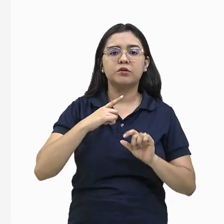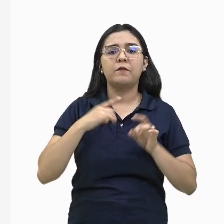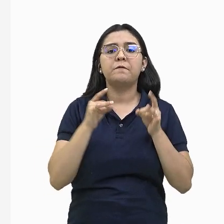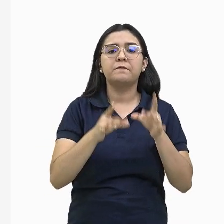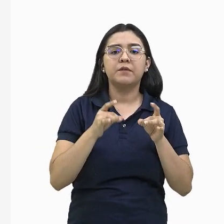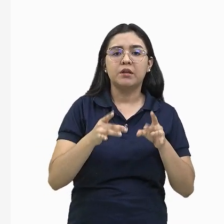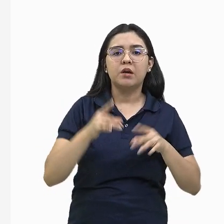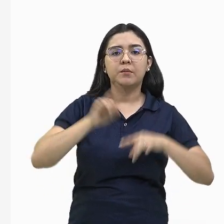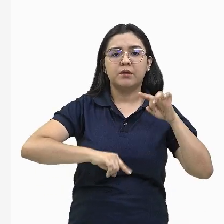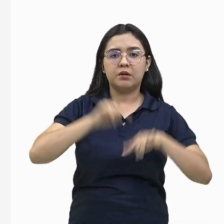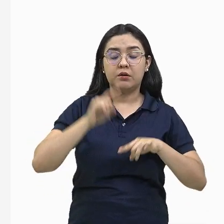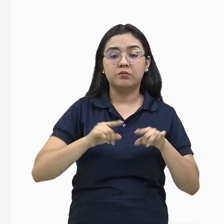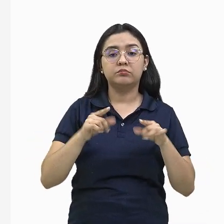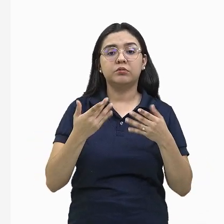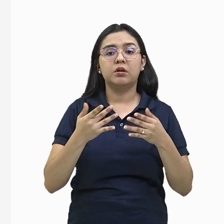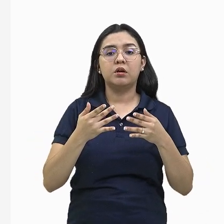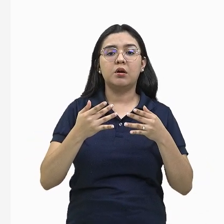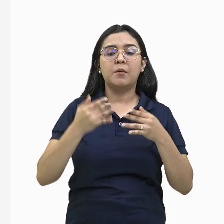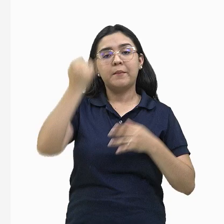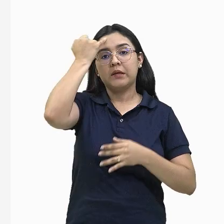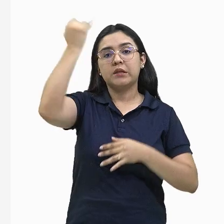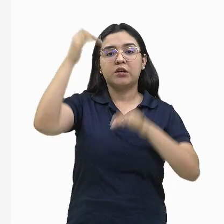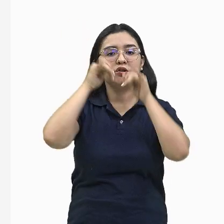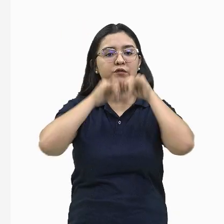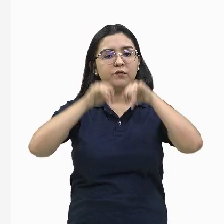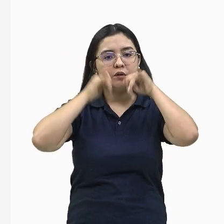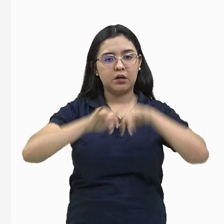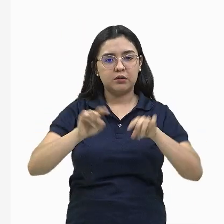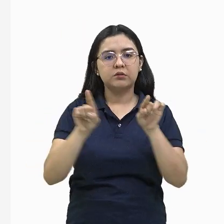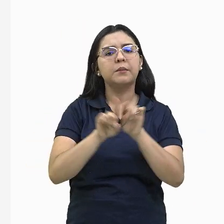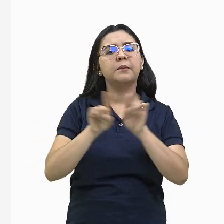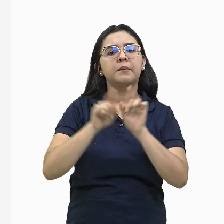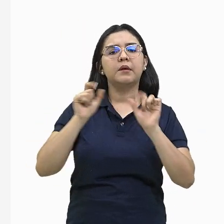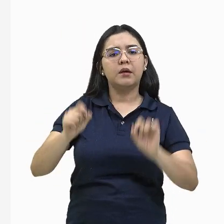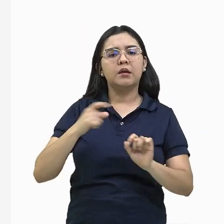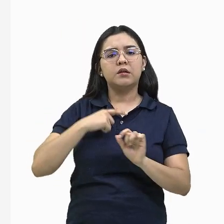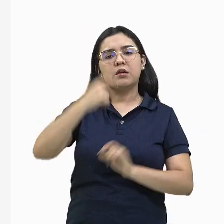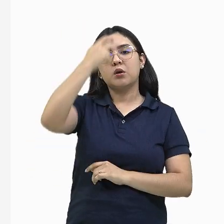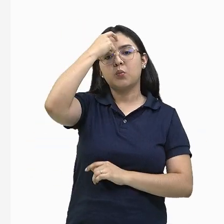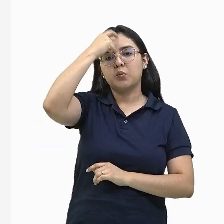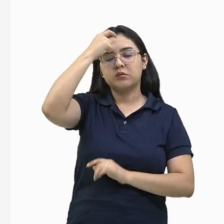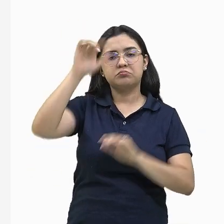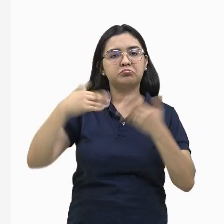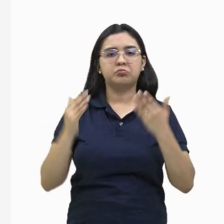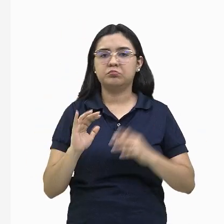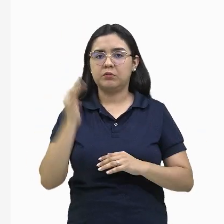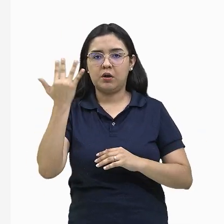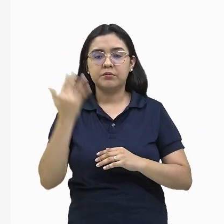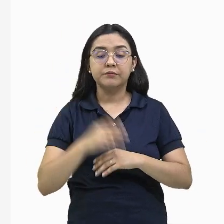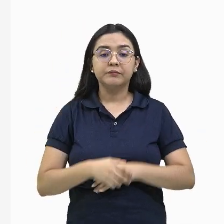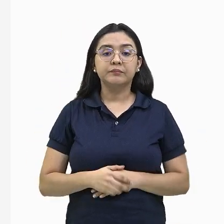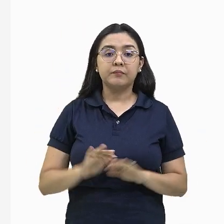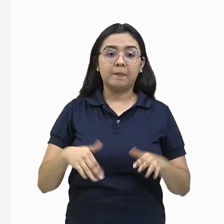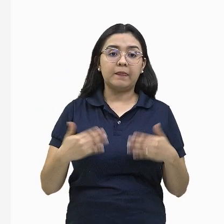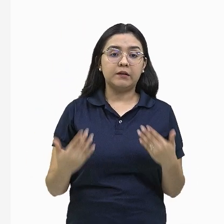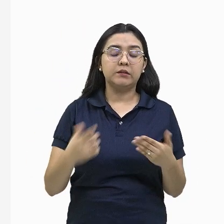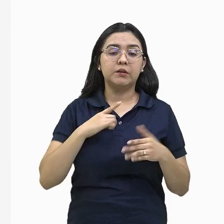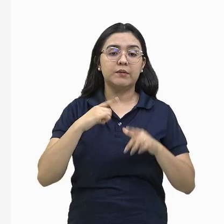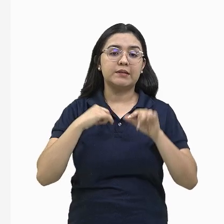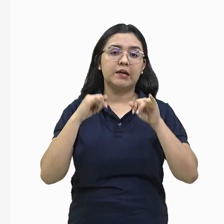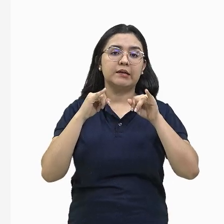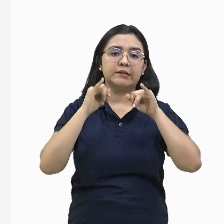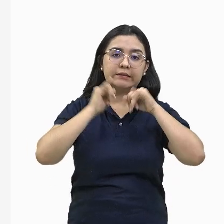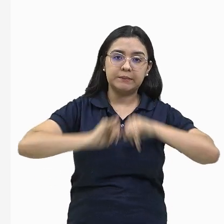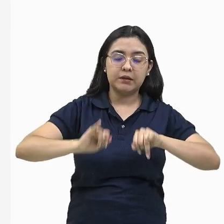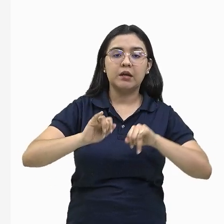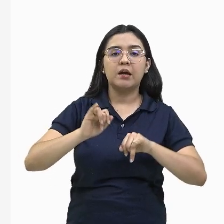um produto, divulgar uma ideia, conscientizar sobre uma causa. Então, a campanha publicitária